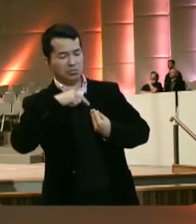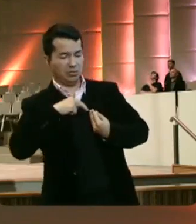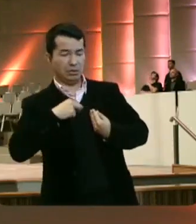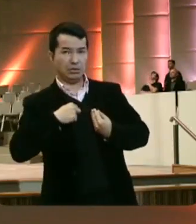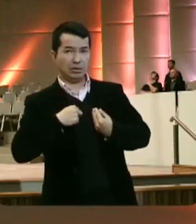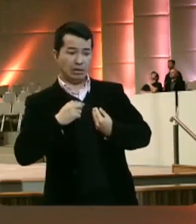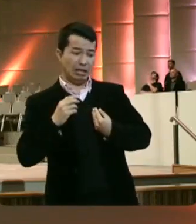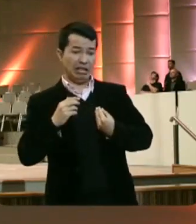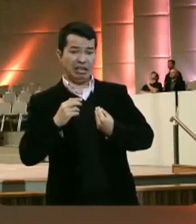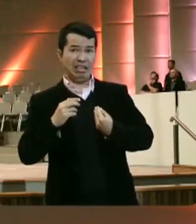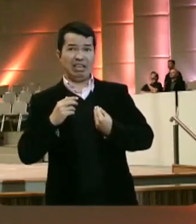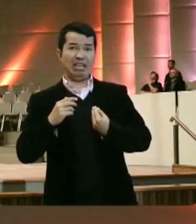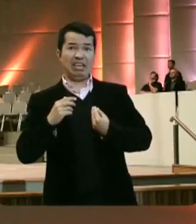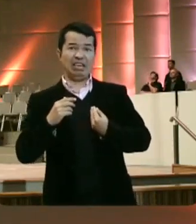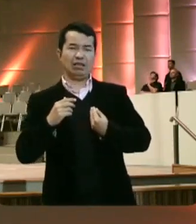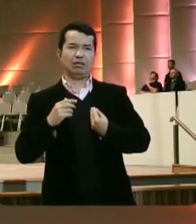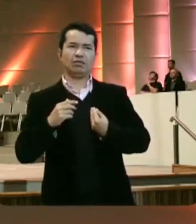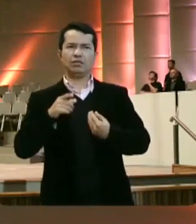tem cura.